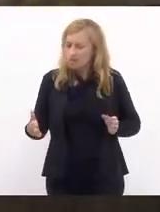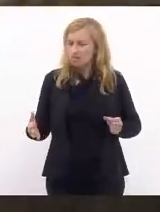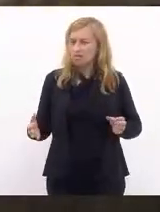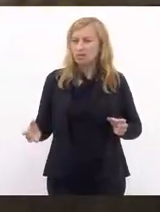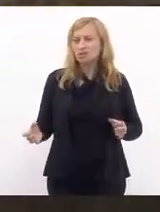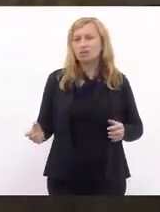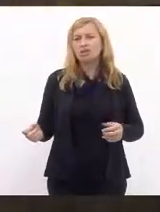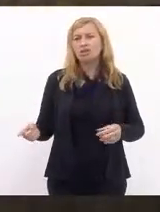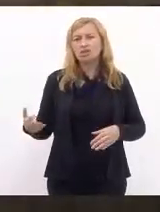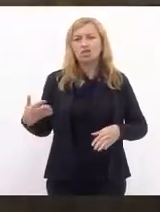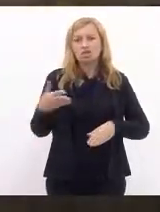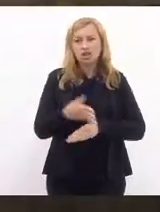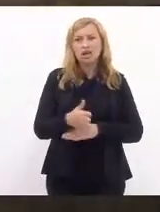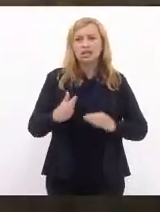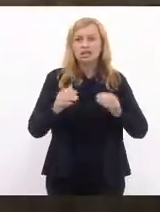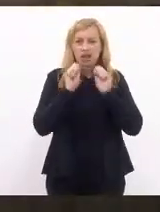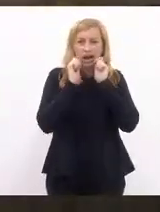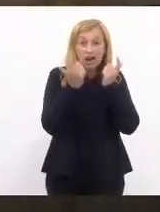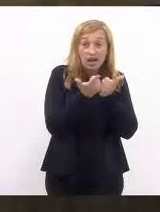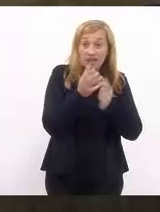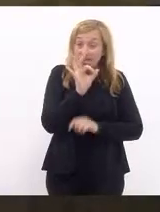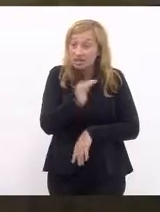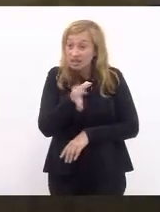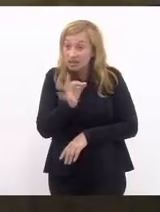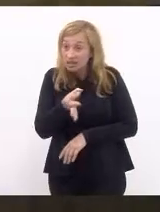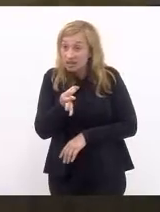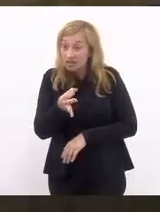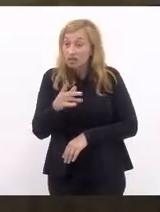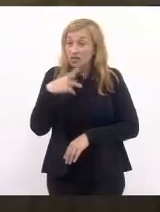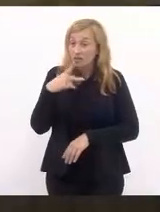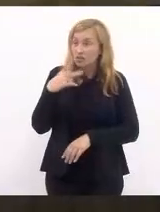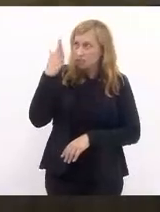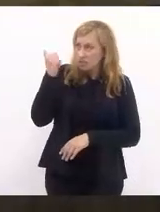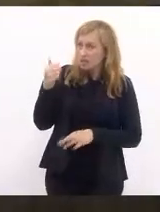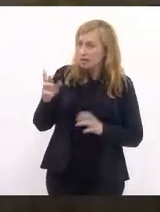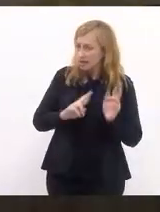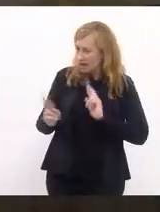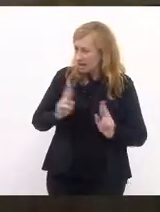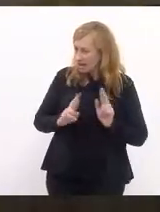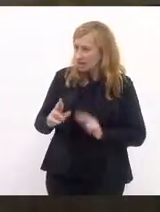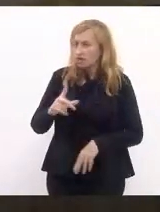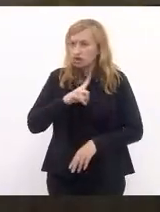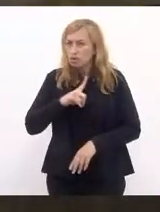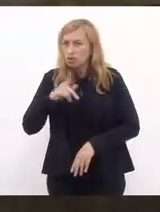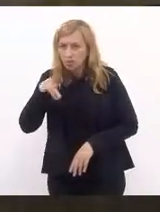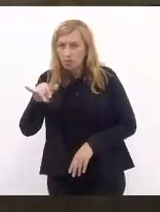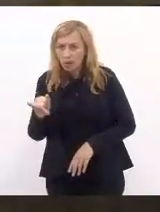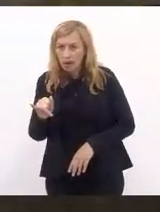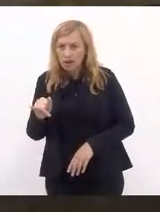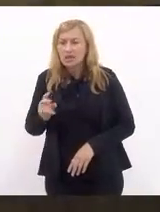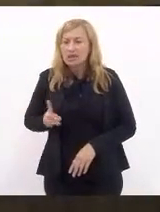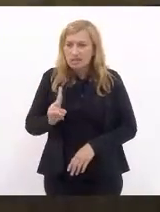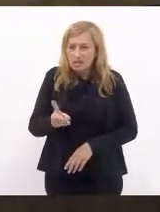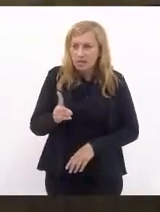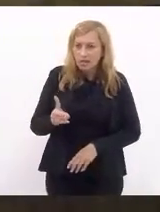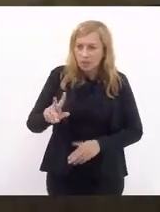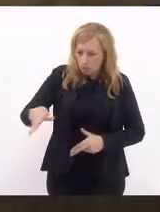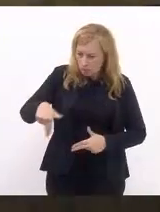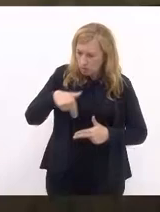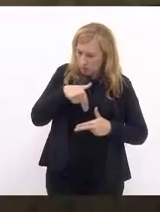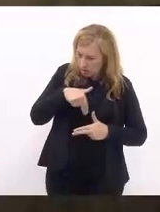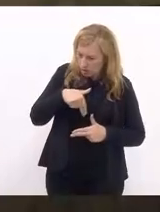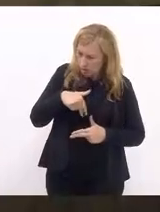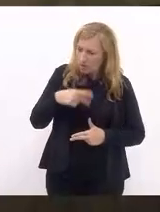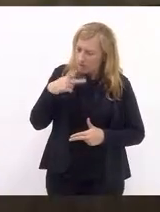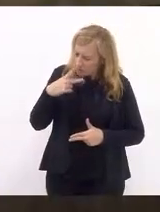alerj foi justamente como eu falei Tu só sabe da relação conversa com o senhor que eu tinha com meu pai eu sempre que eu subo